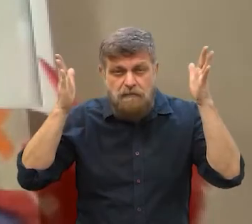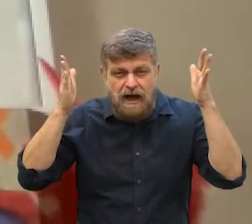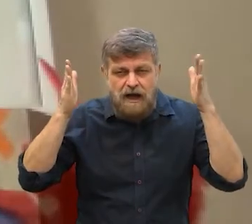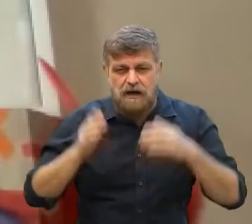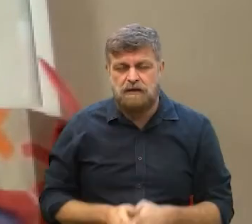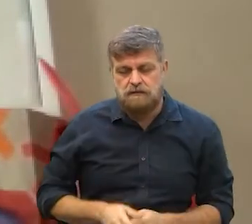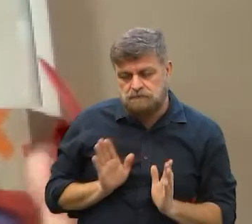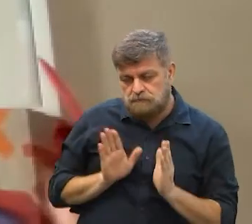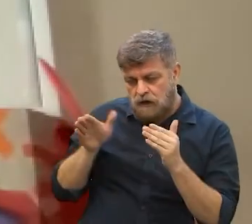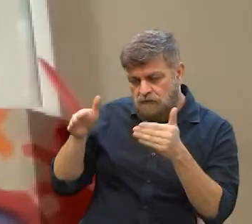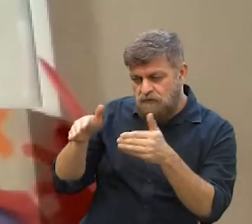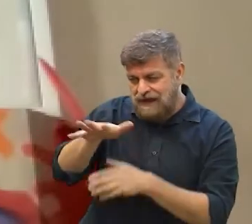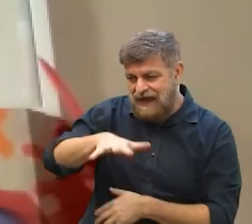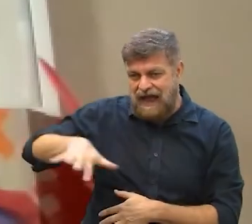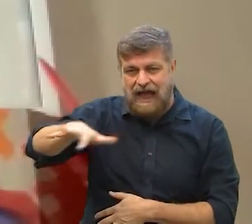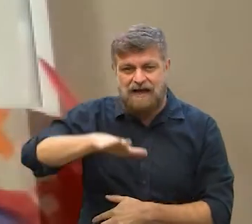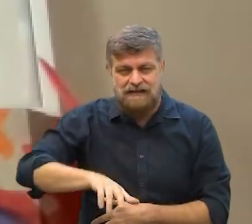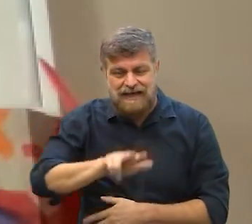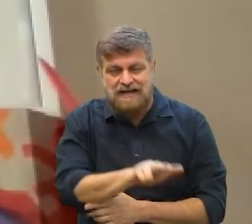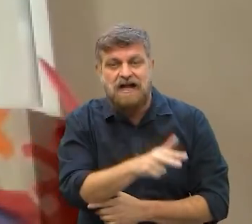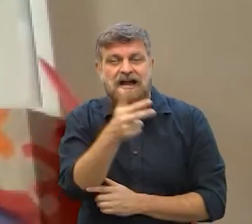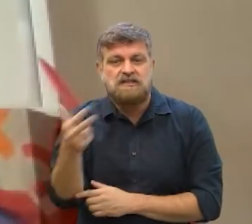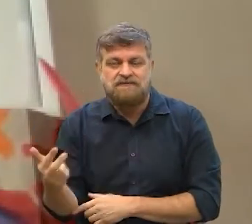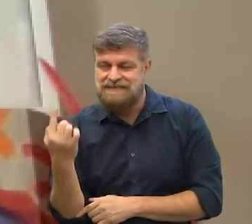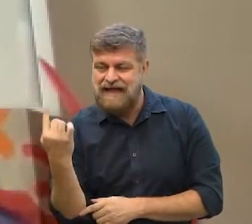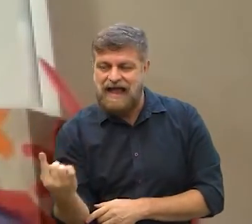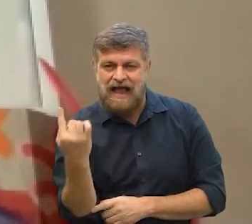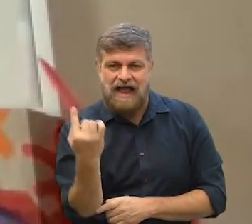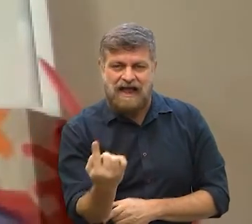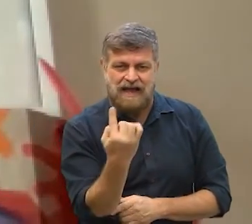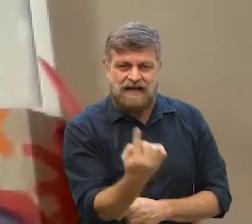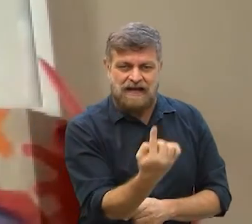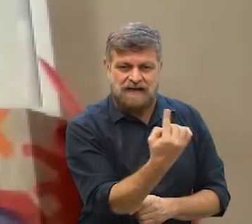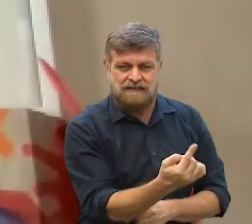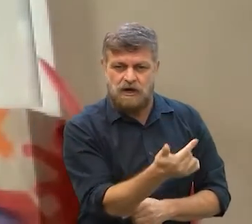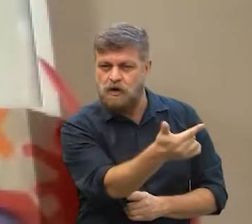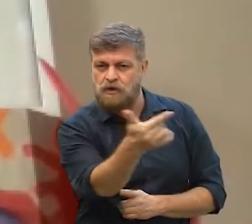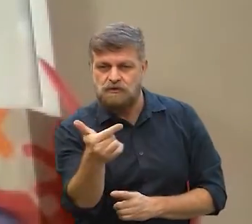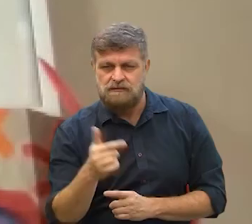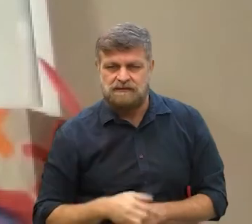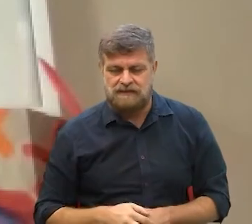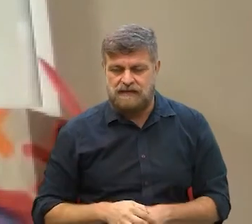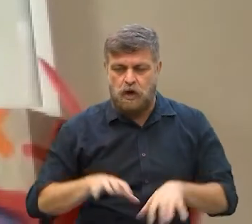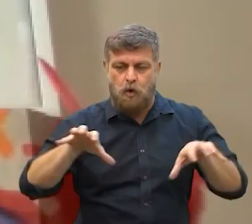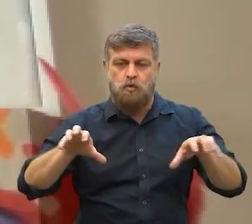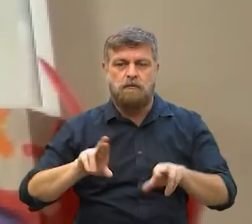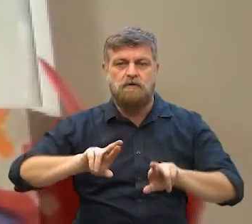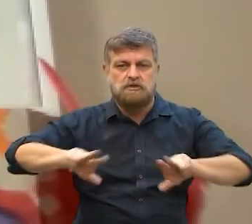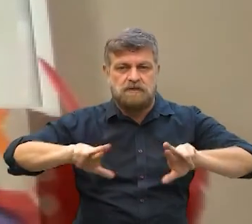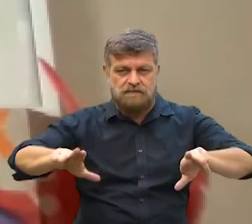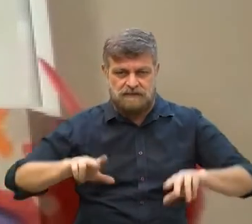ampliar para a diferença de cada um de nós. Não existem mais os